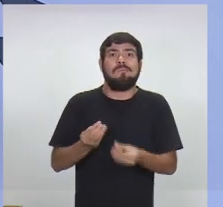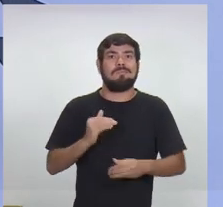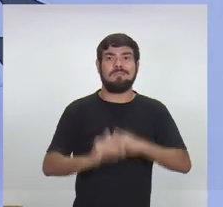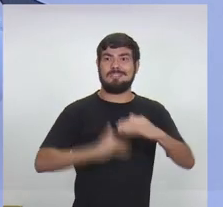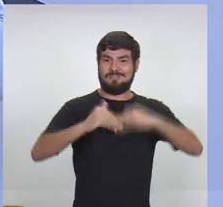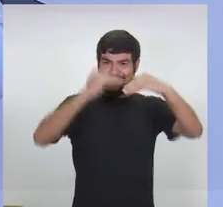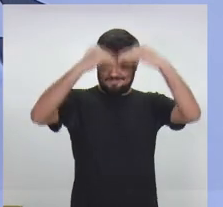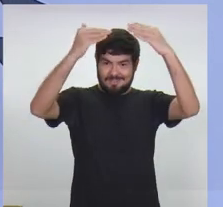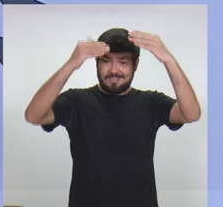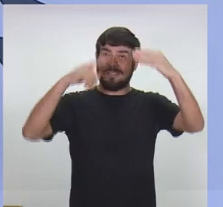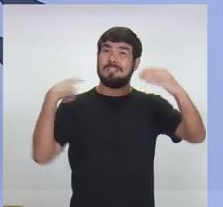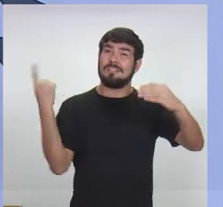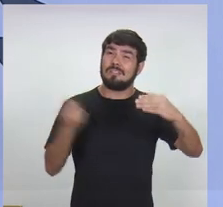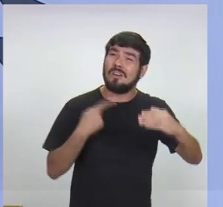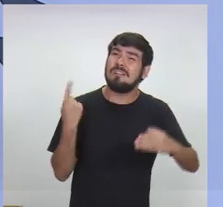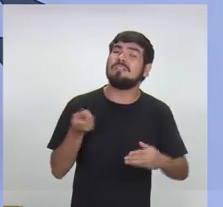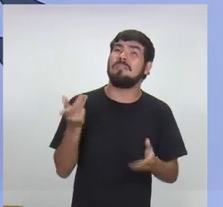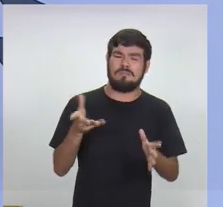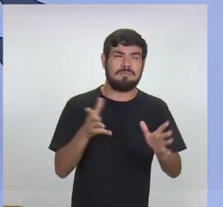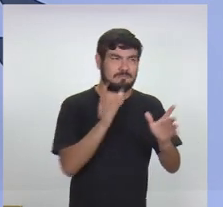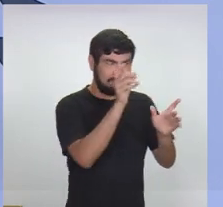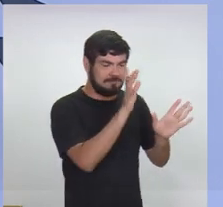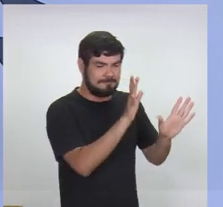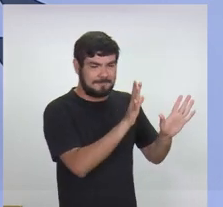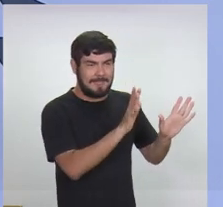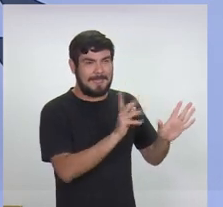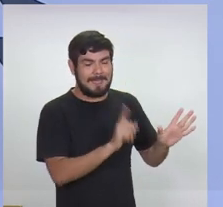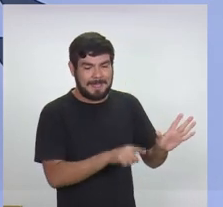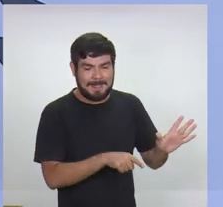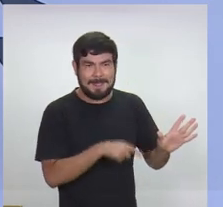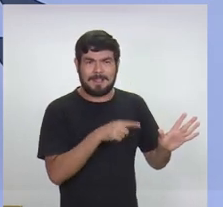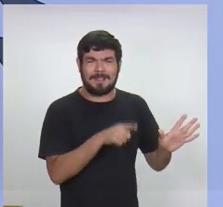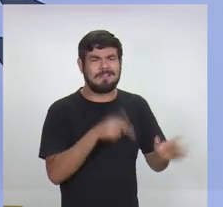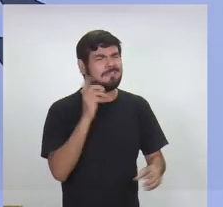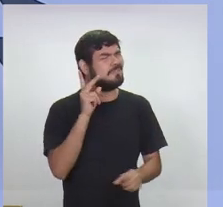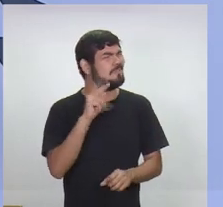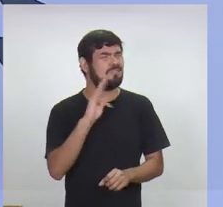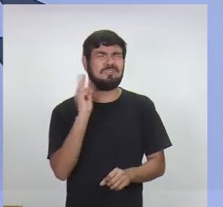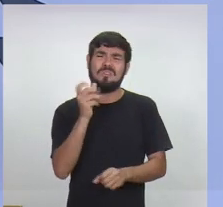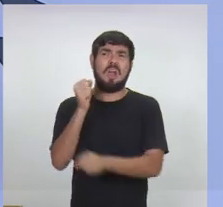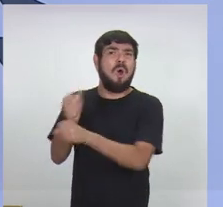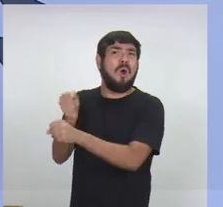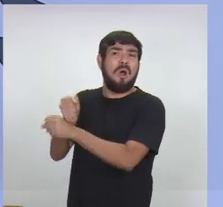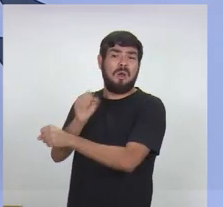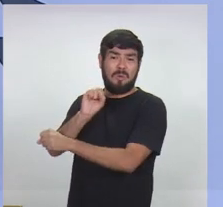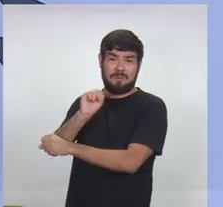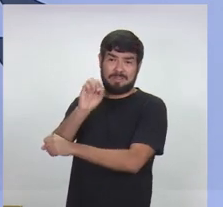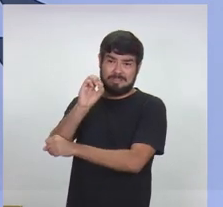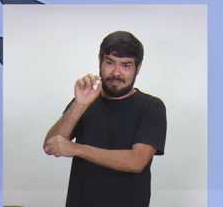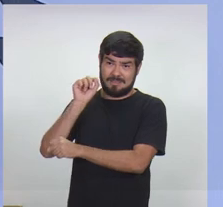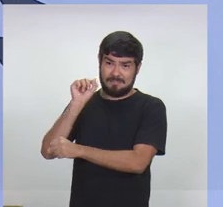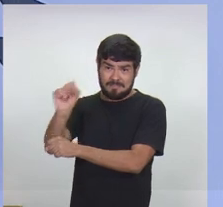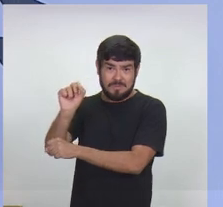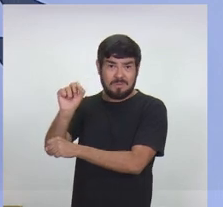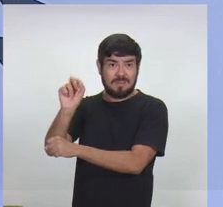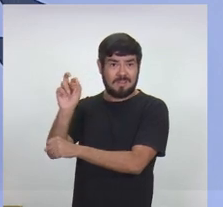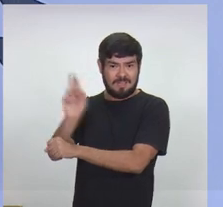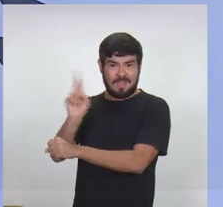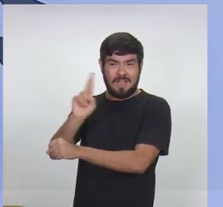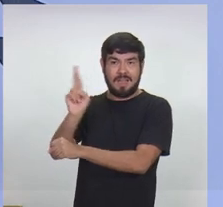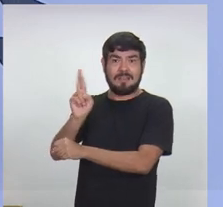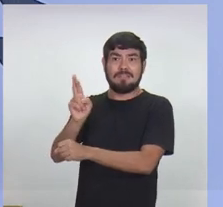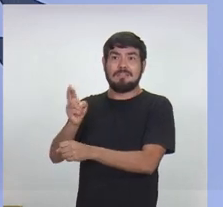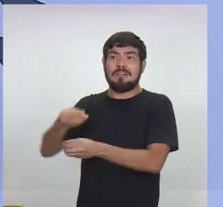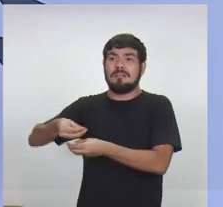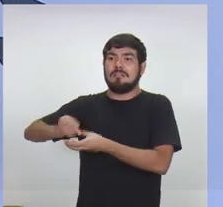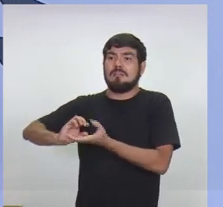nós vamos é candidato é toda obra de até 80 mil reais será destinada pequenas